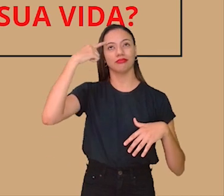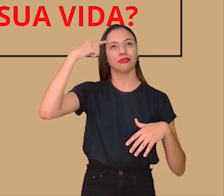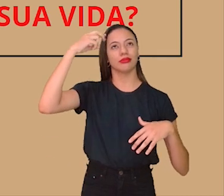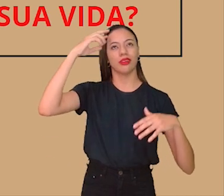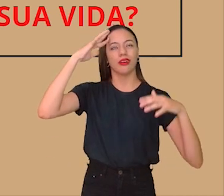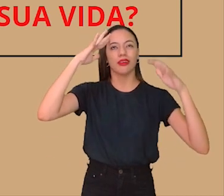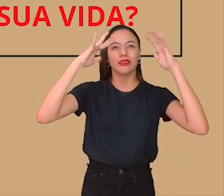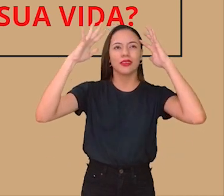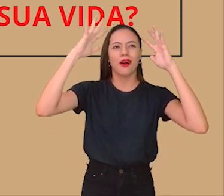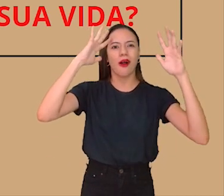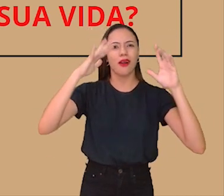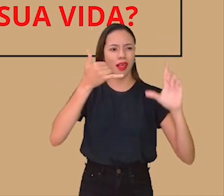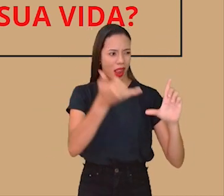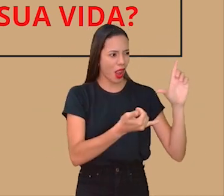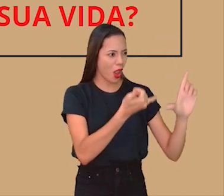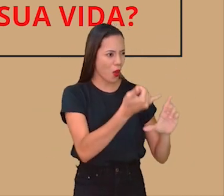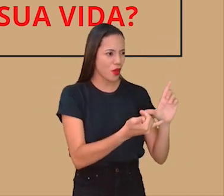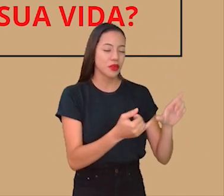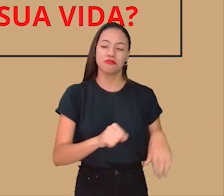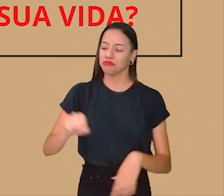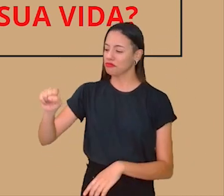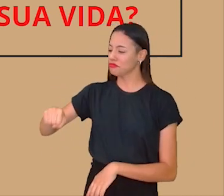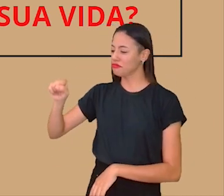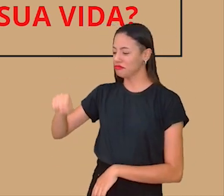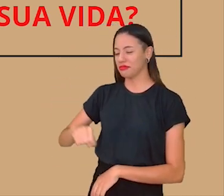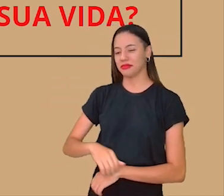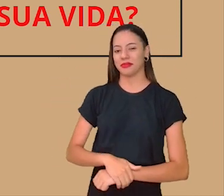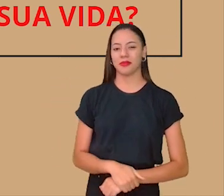mesmo. Bem lúdica, né? Exatamente.